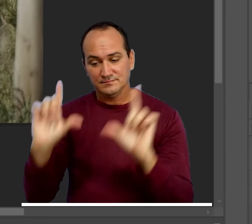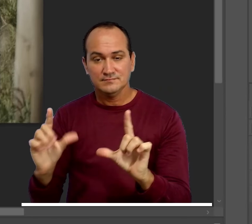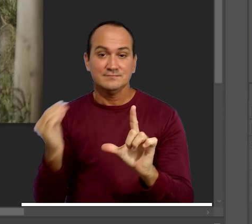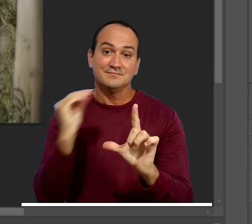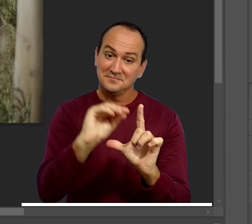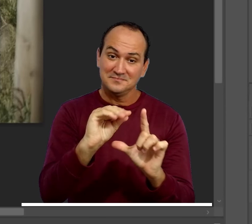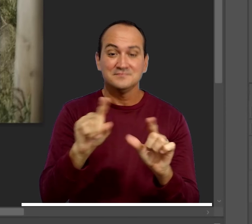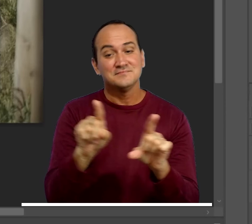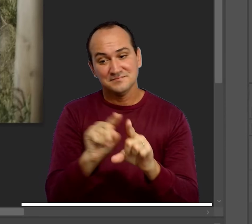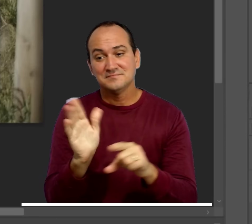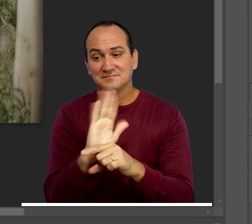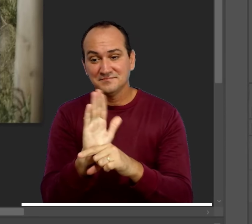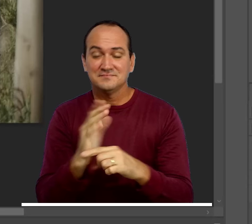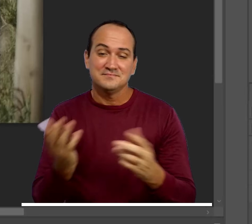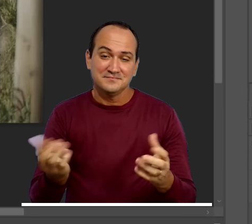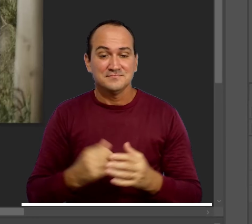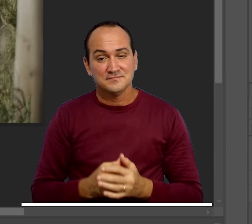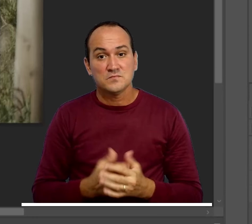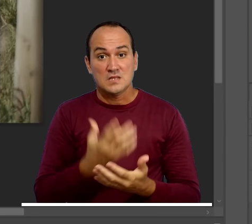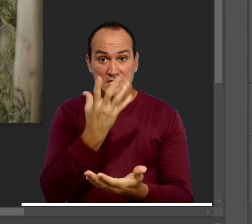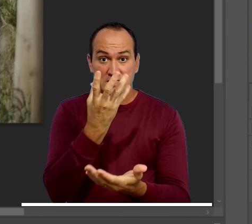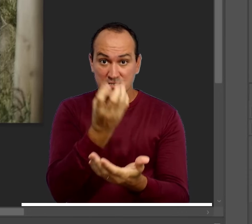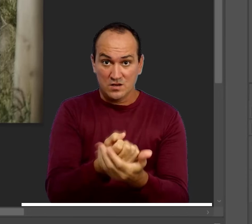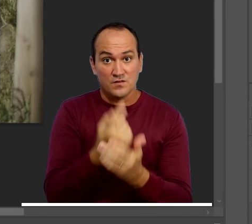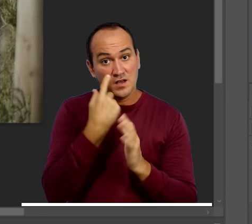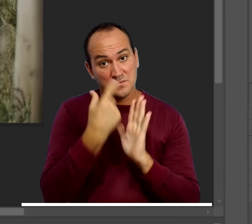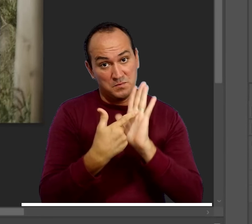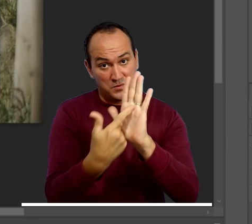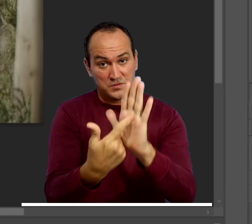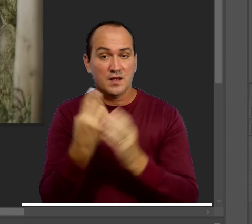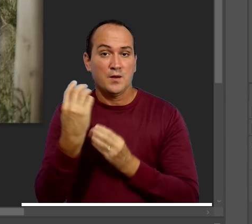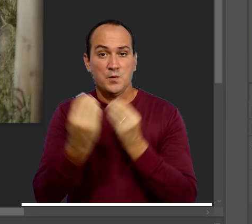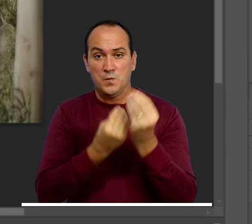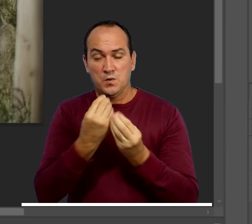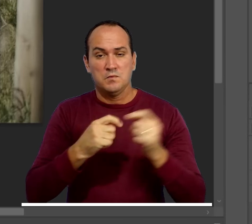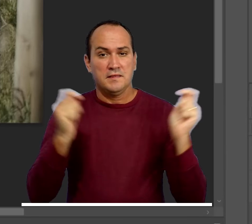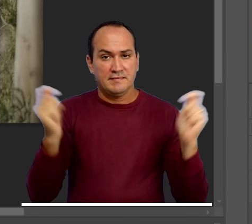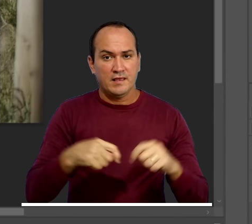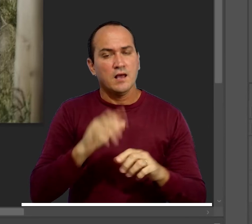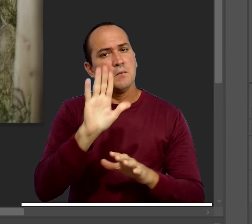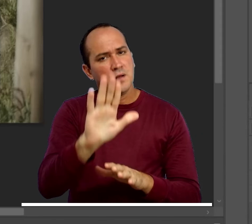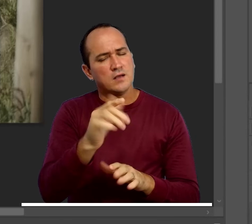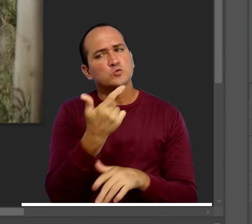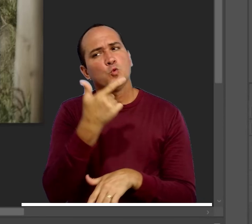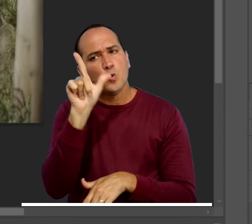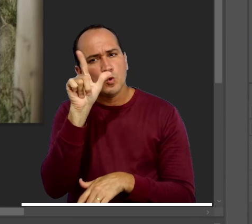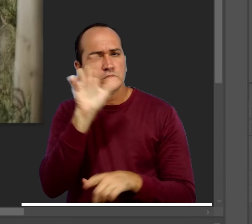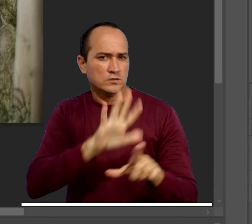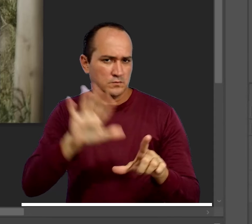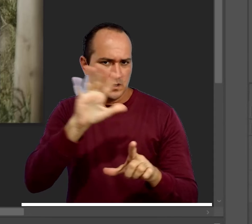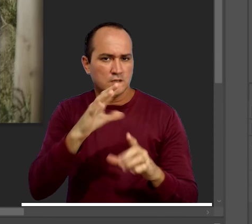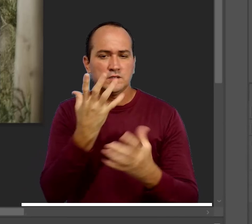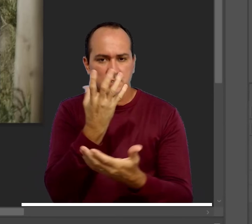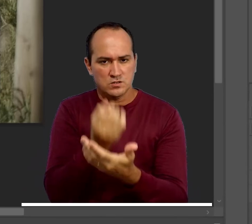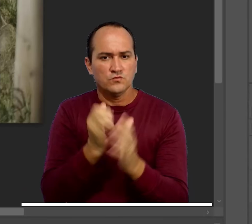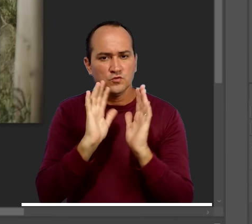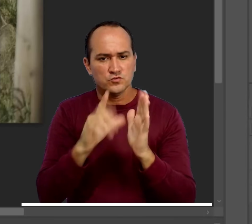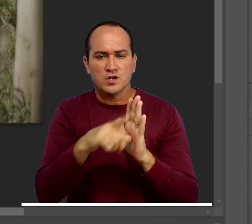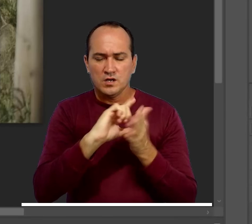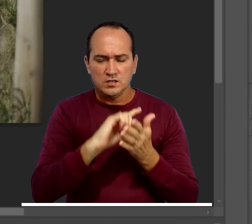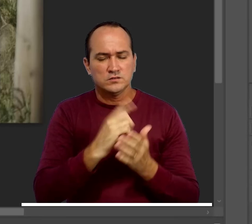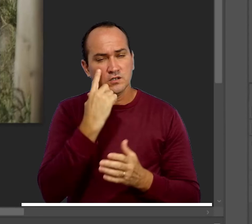vídeo. Então eu vou salvar isso aqui só para mostrar para vocês como possibilidade, mas eu tenho também uma outra imagem que eu já tinha salvado antes. Então eu vou